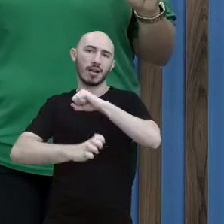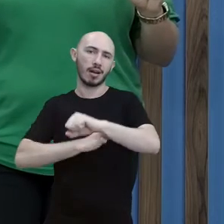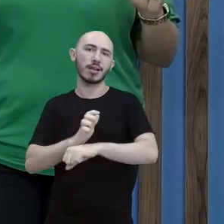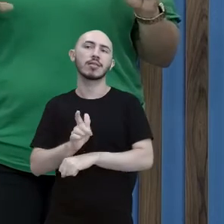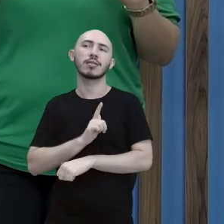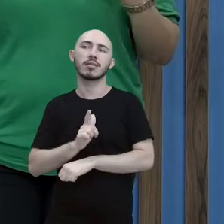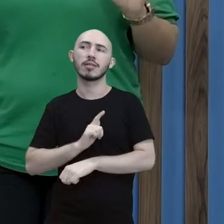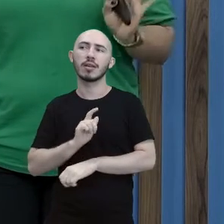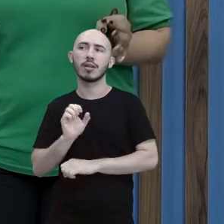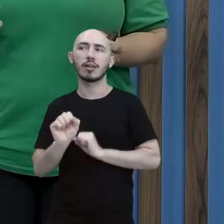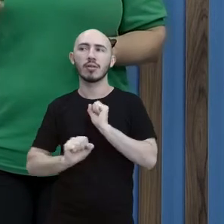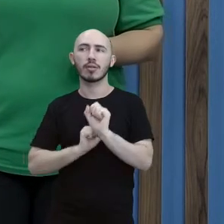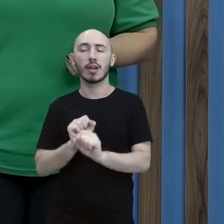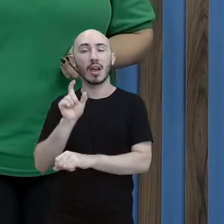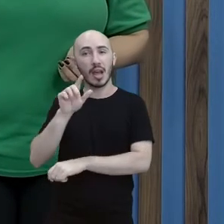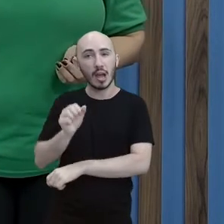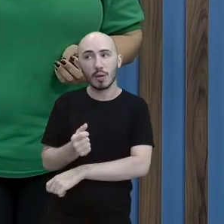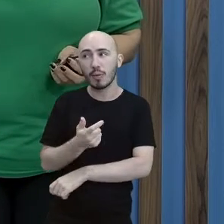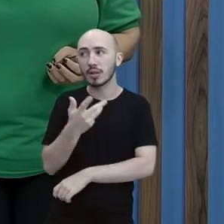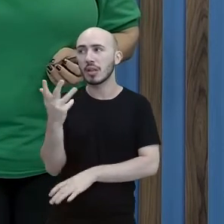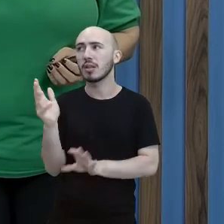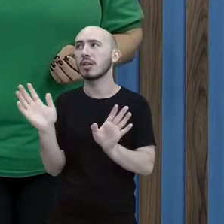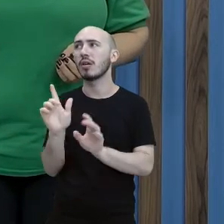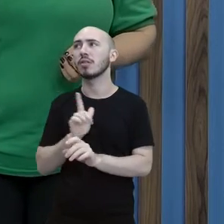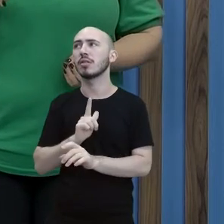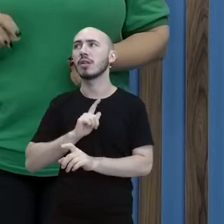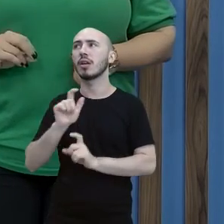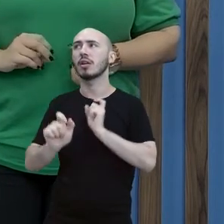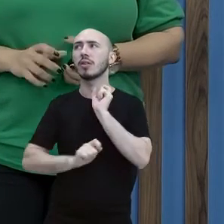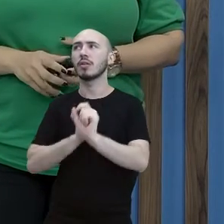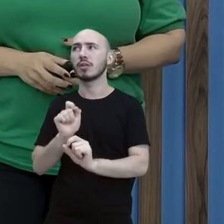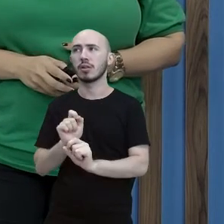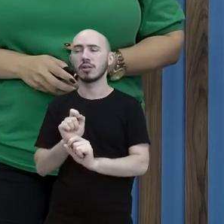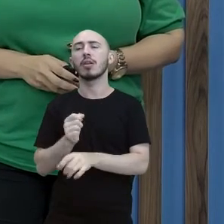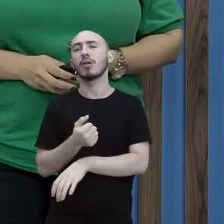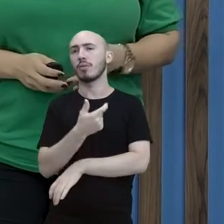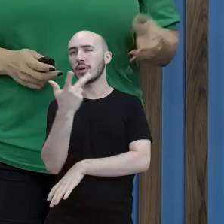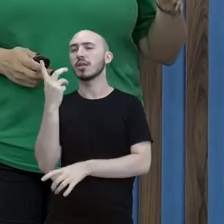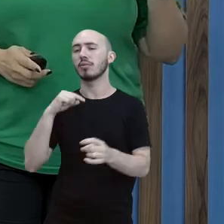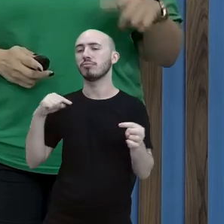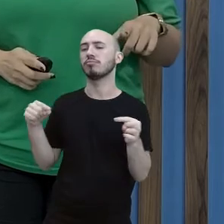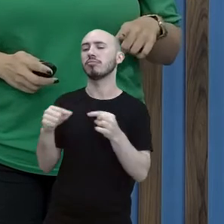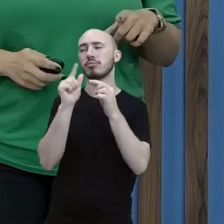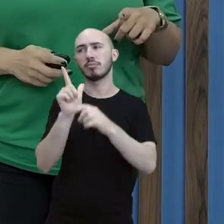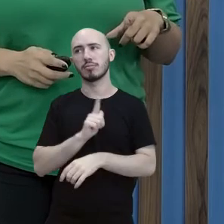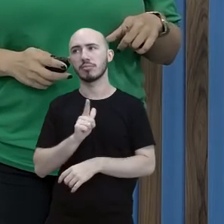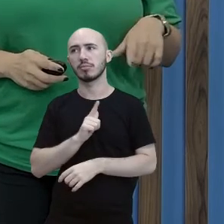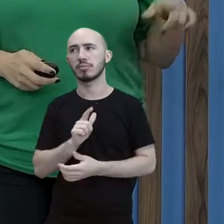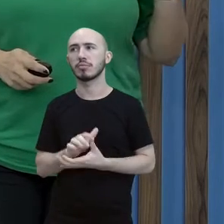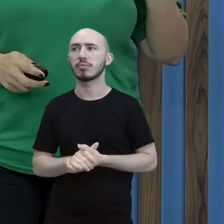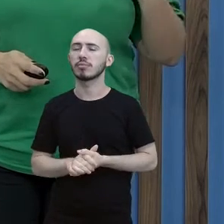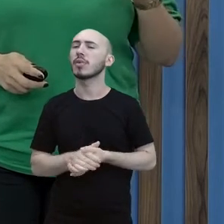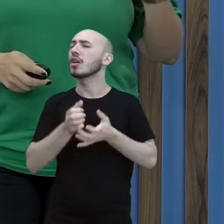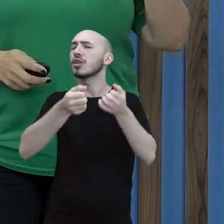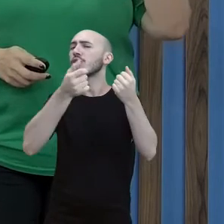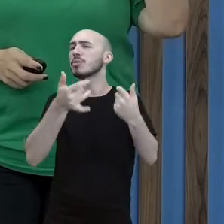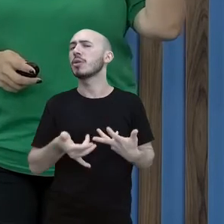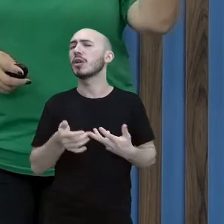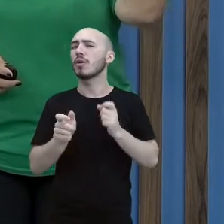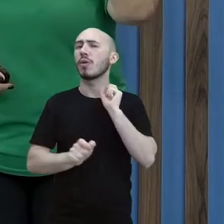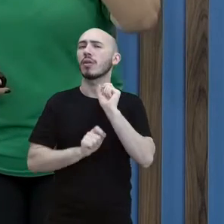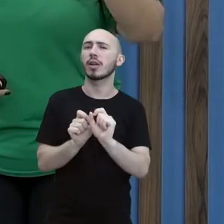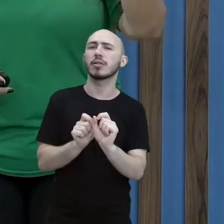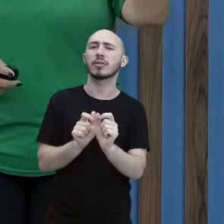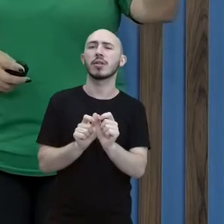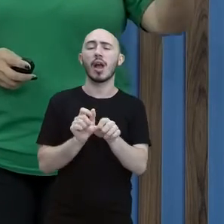que dá, não. Tem um número certinho aí para cada camada. E ele disse para a gente quanto era que